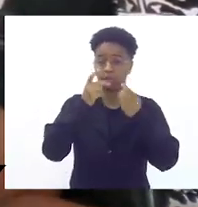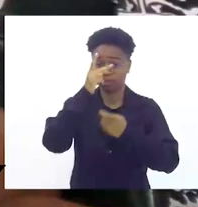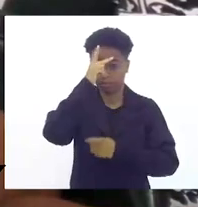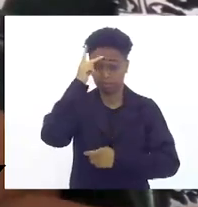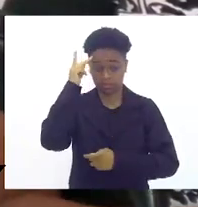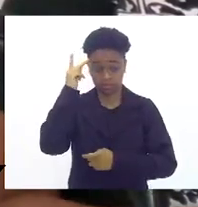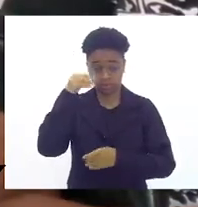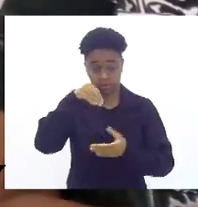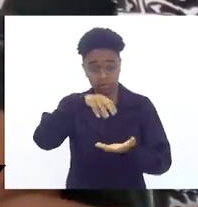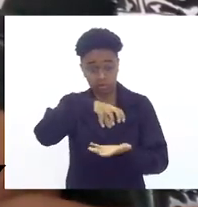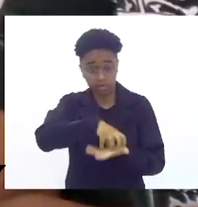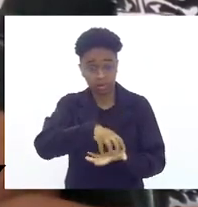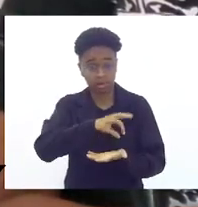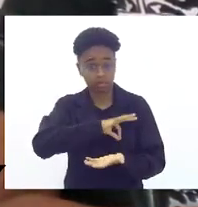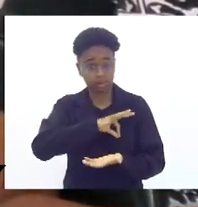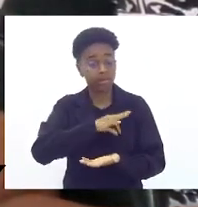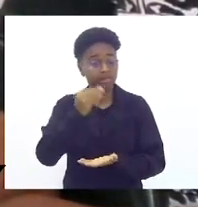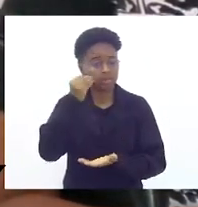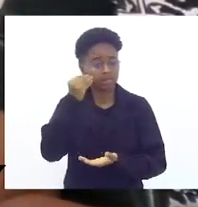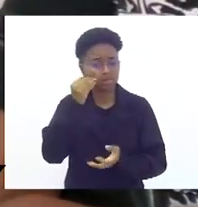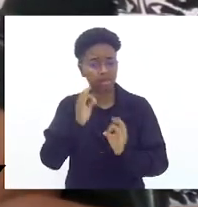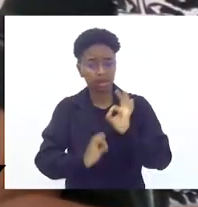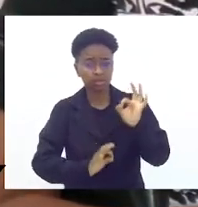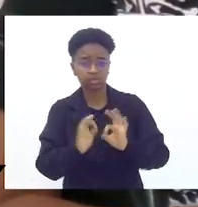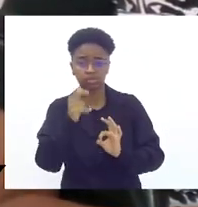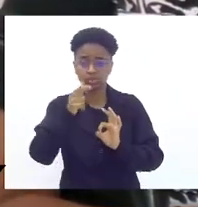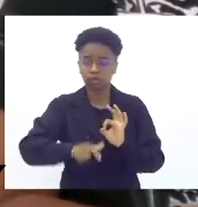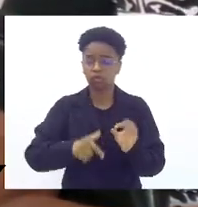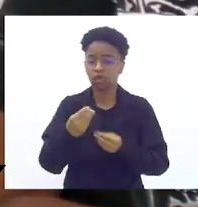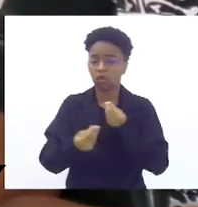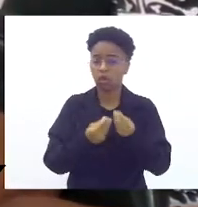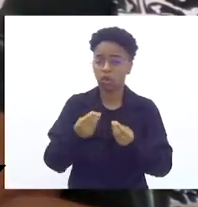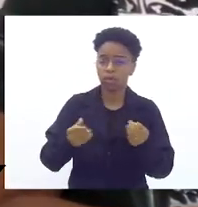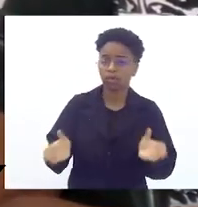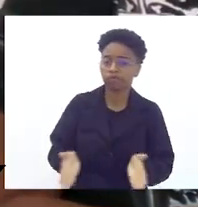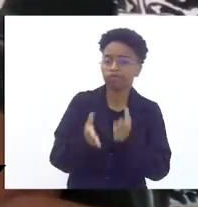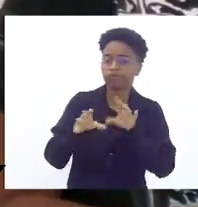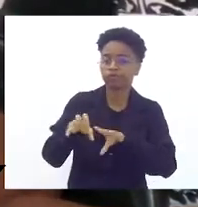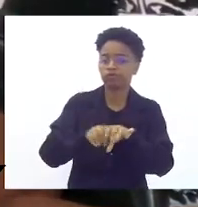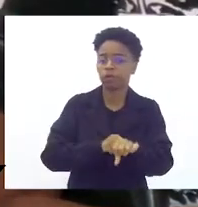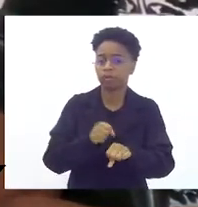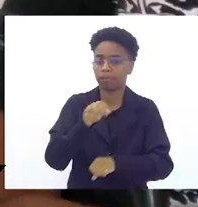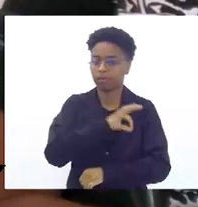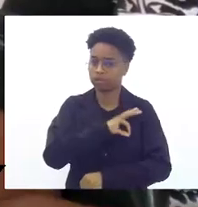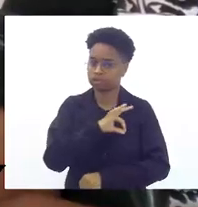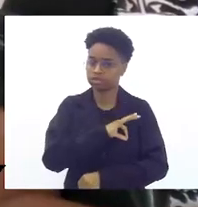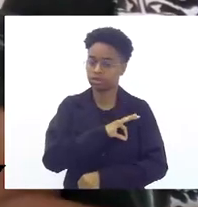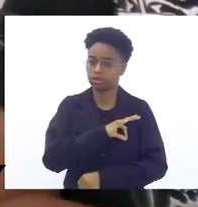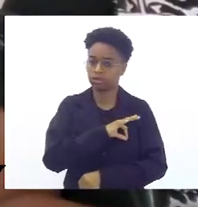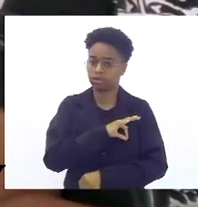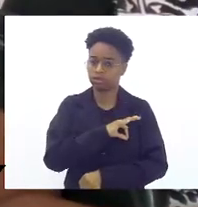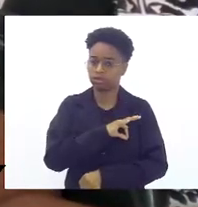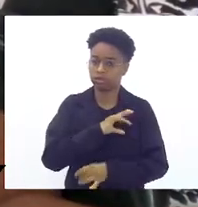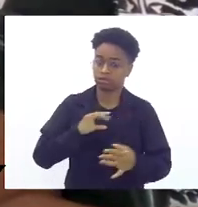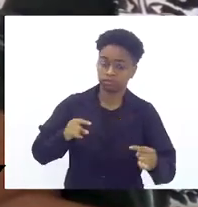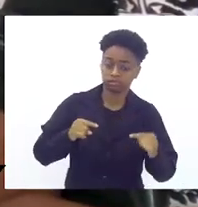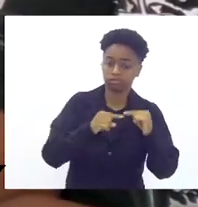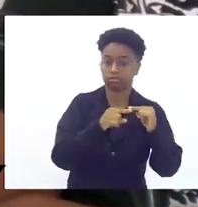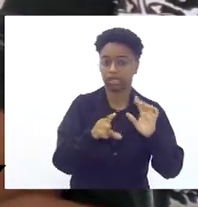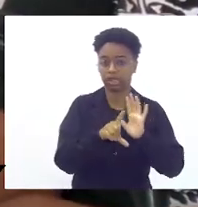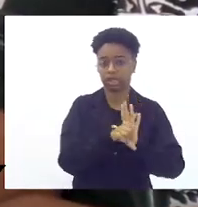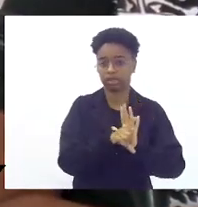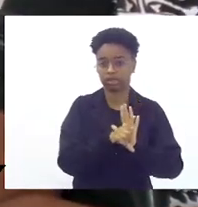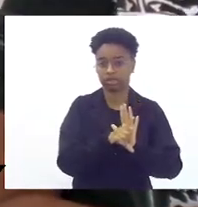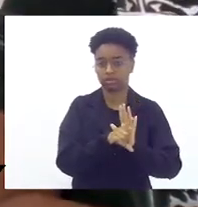polícia em tentar reposicionar a formação de policiais para dentro da Lei por dentro